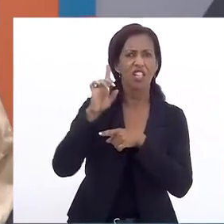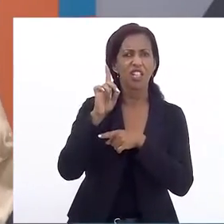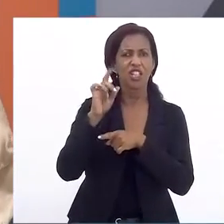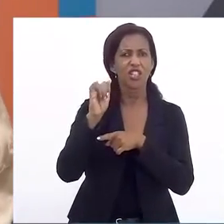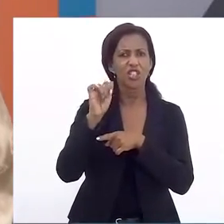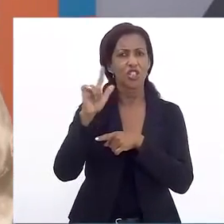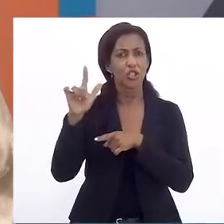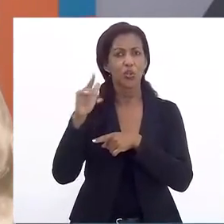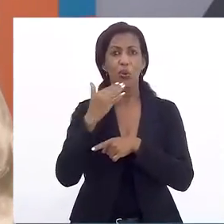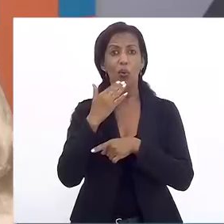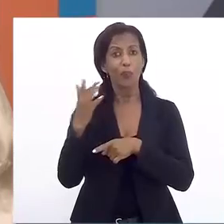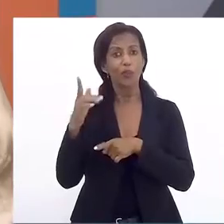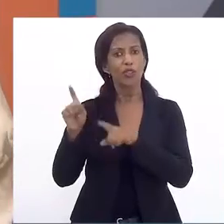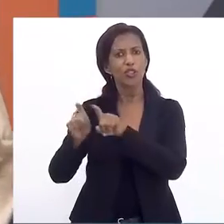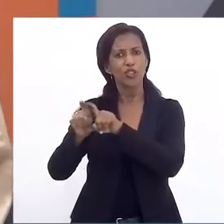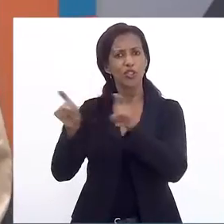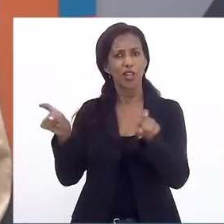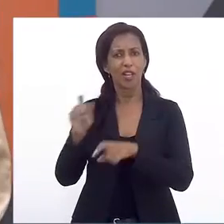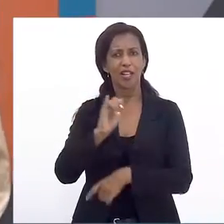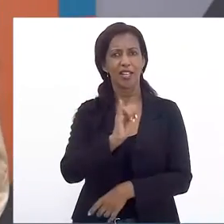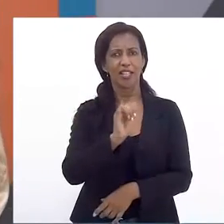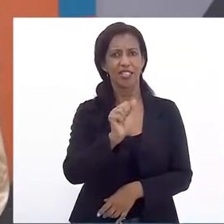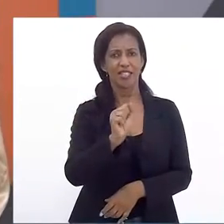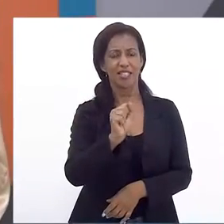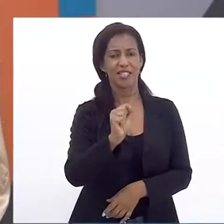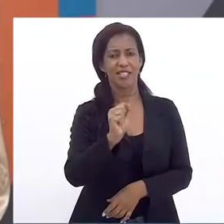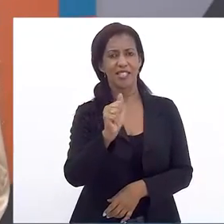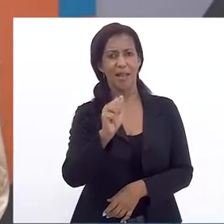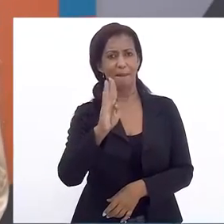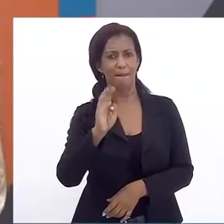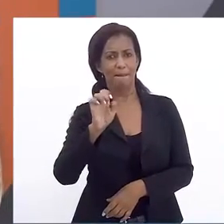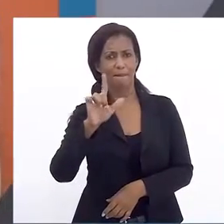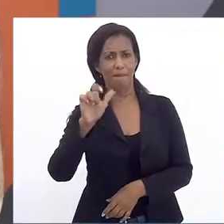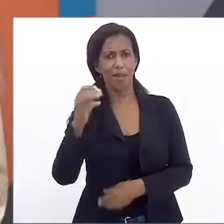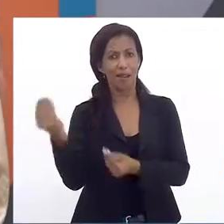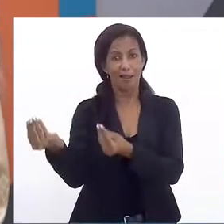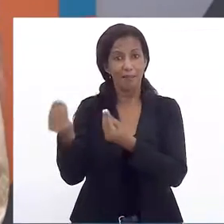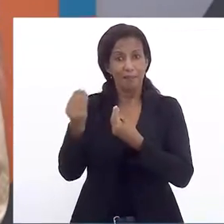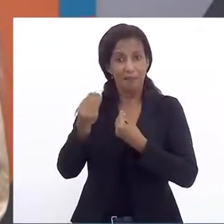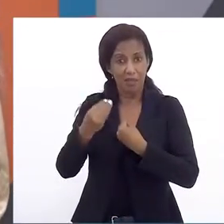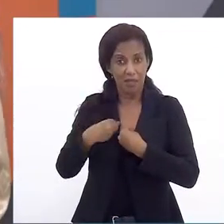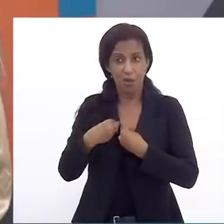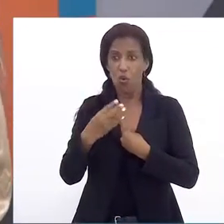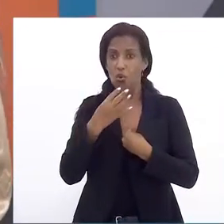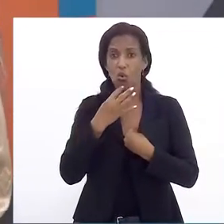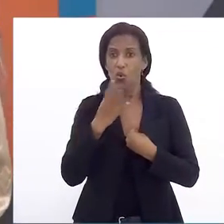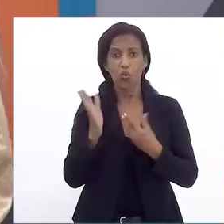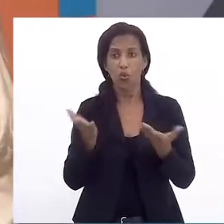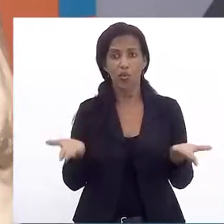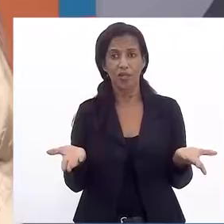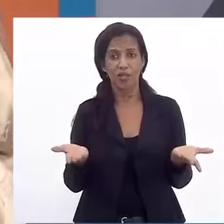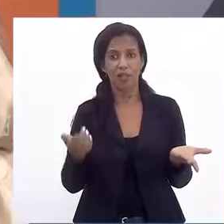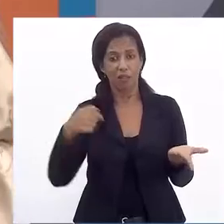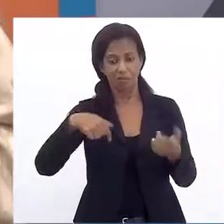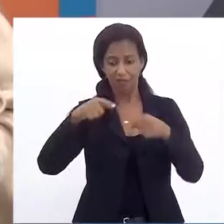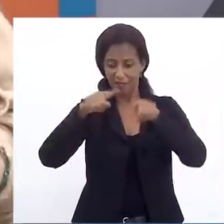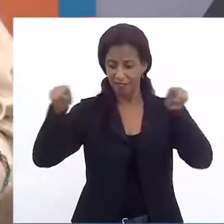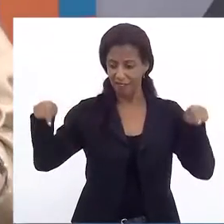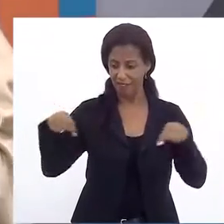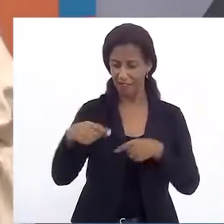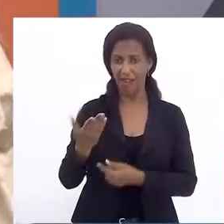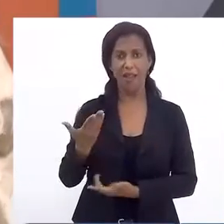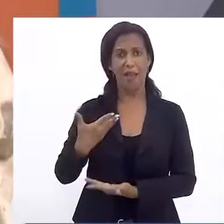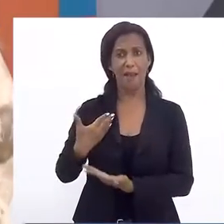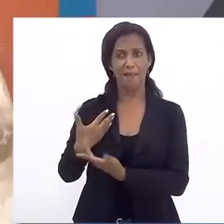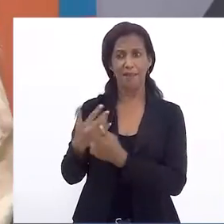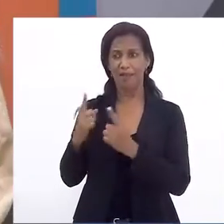não conhecia um DIU. E eu pedi a uma ginecologista que se chama Isabela Proença, que gentilmente me cedeu. Eu não